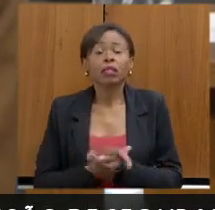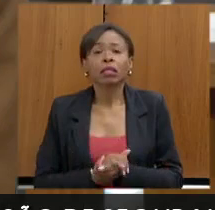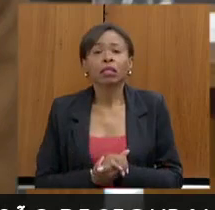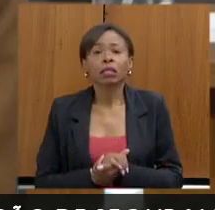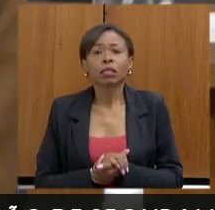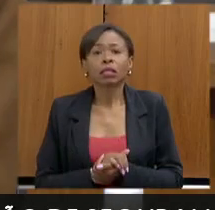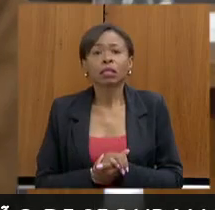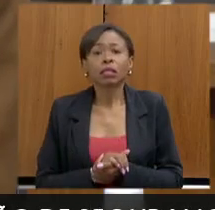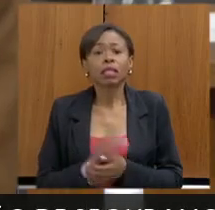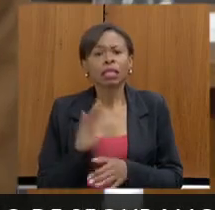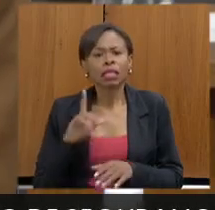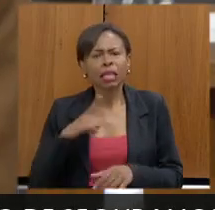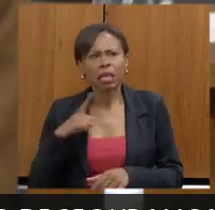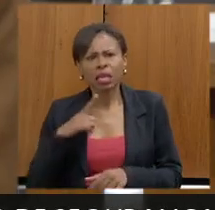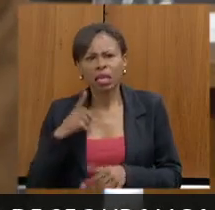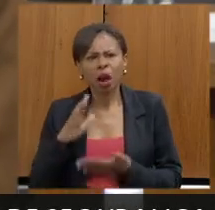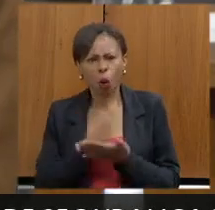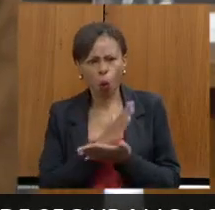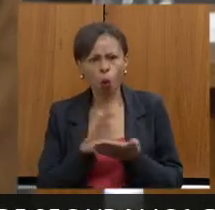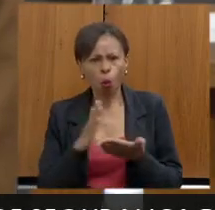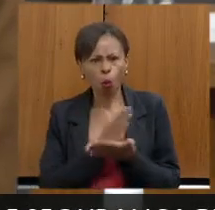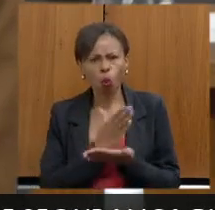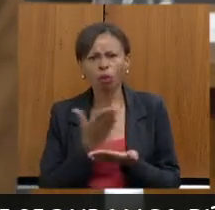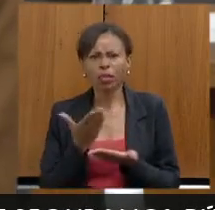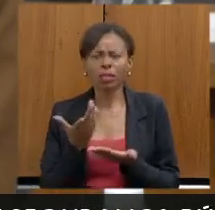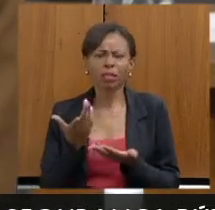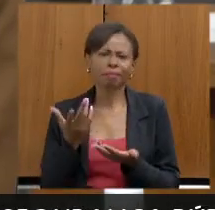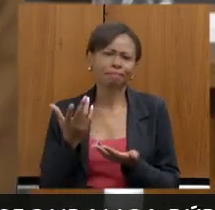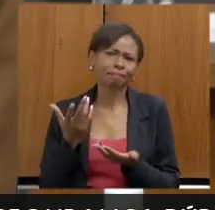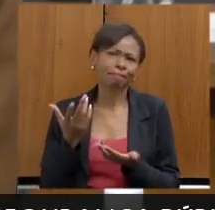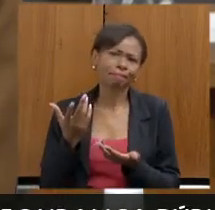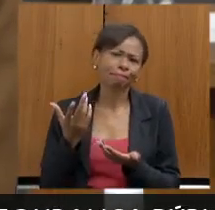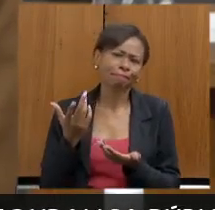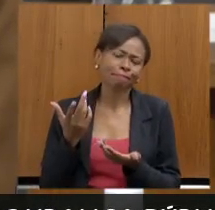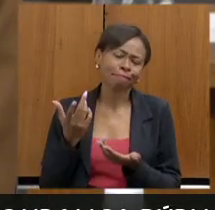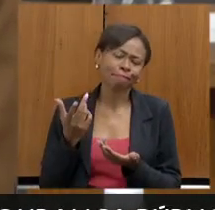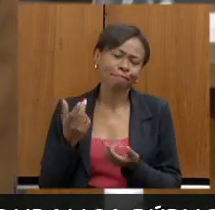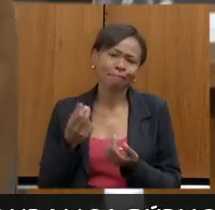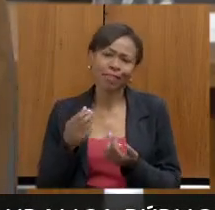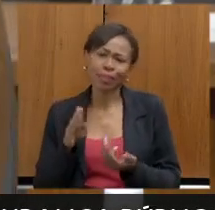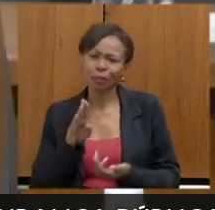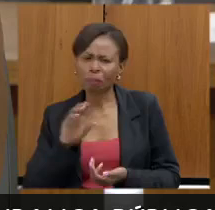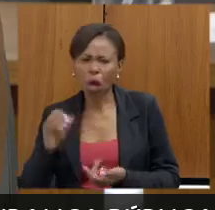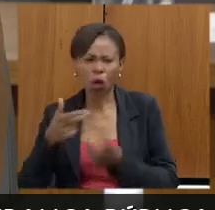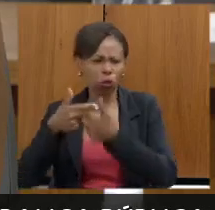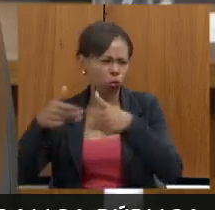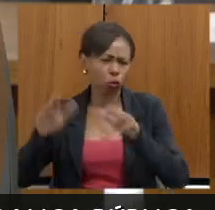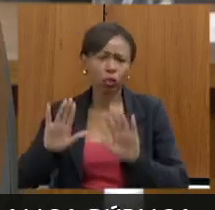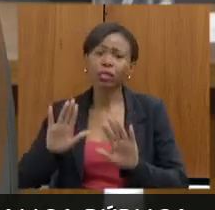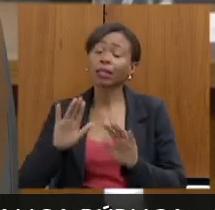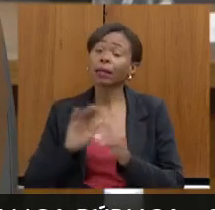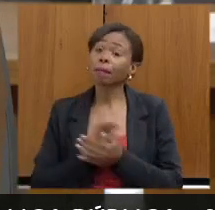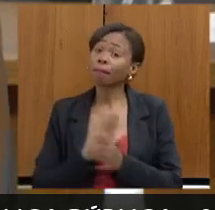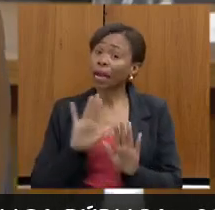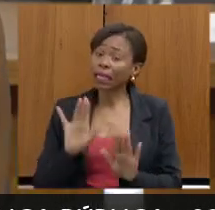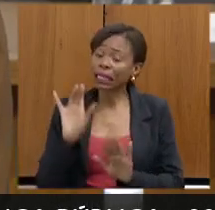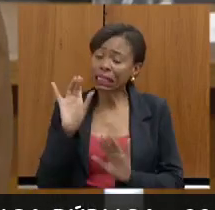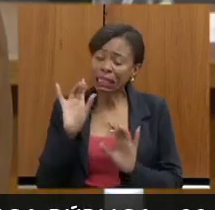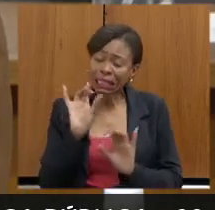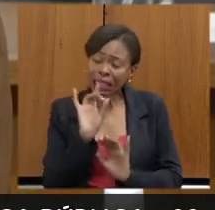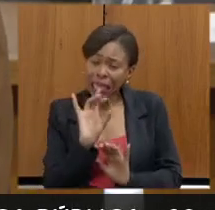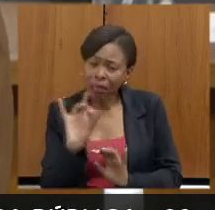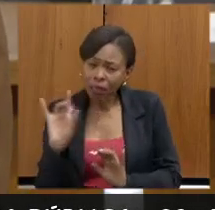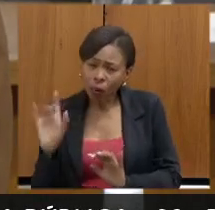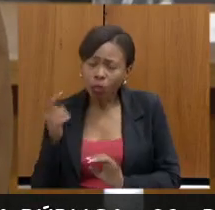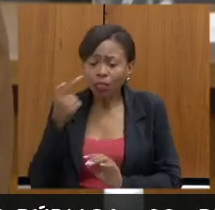tem algumas atuações né que eles vêm questionamento EA gente tem olhado casa casa então para nós é a